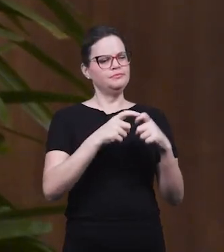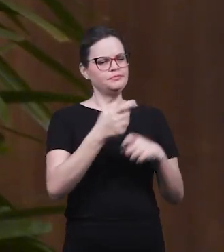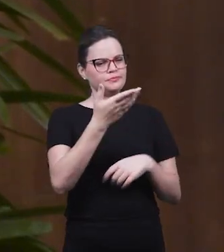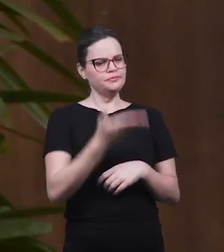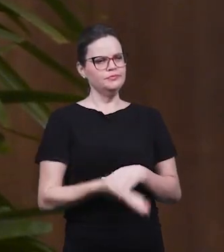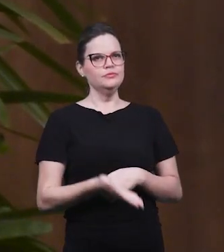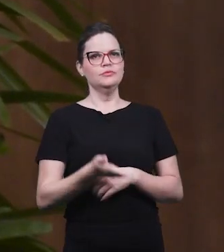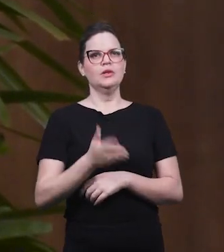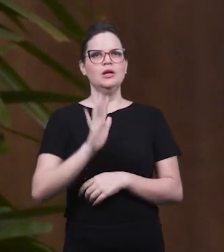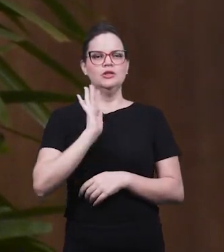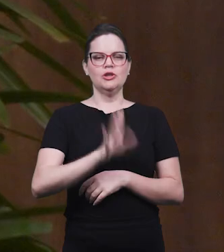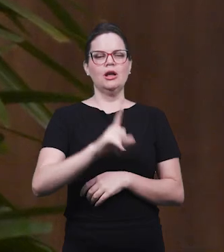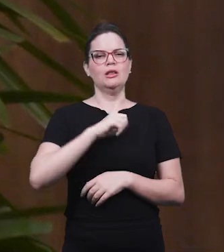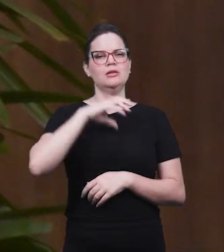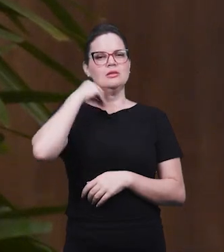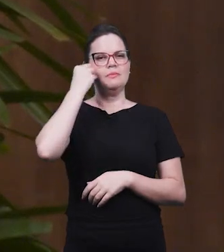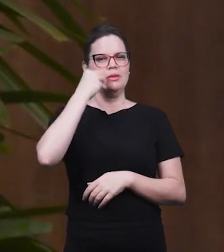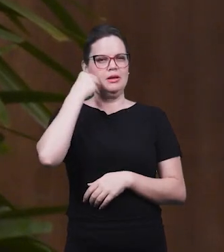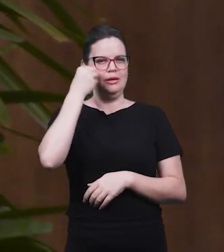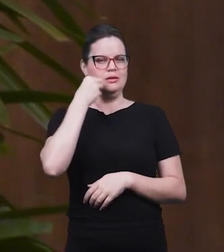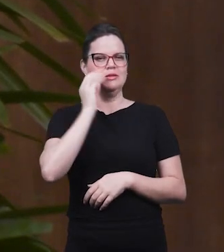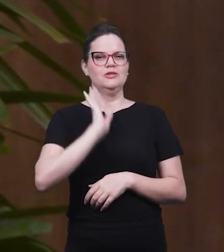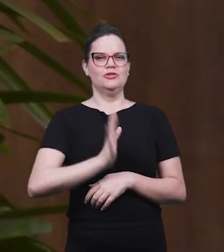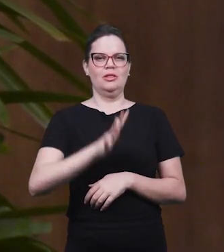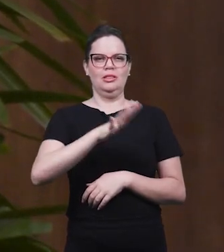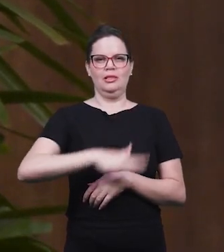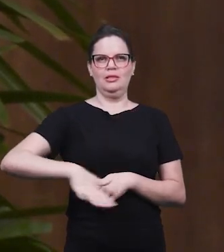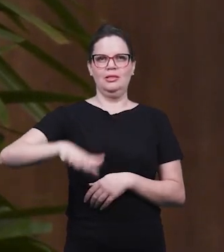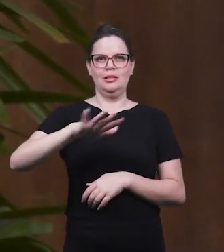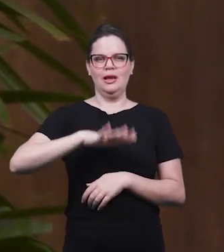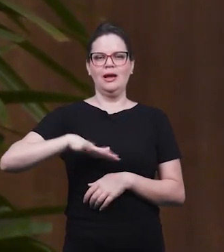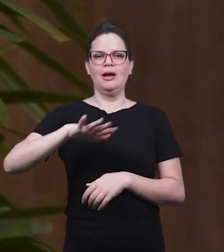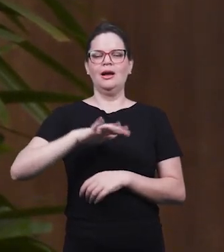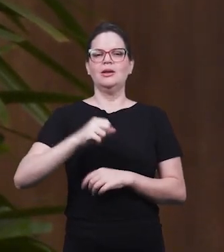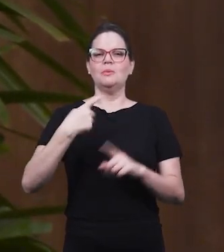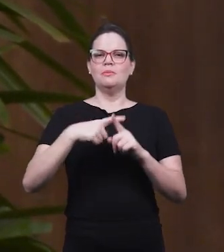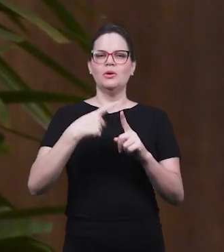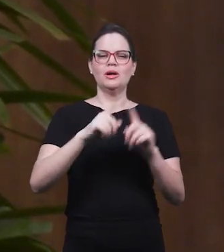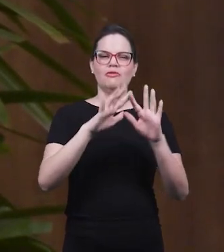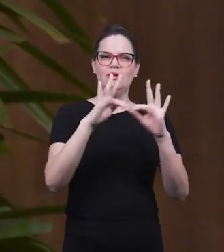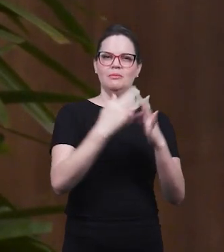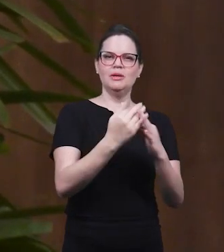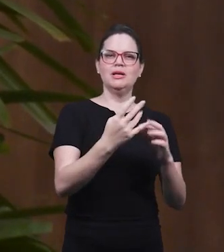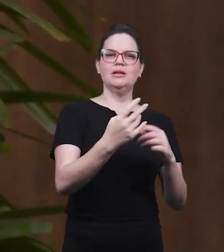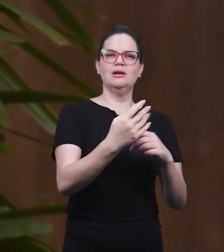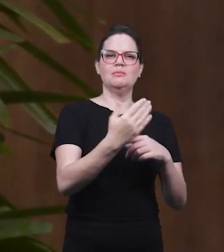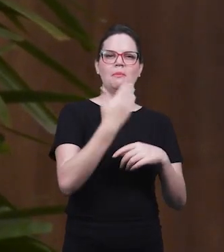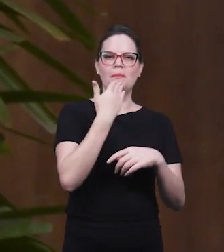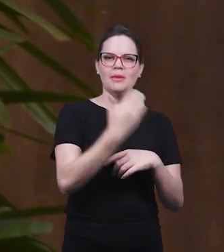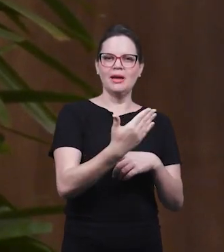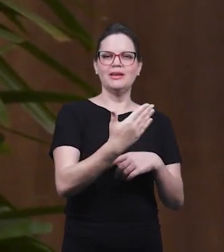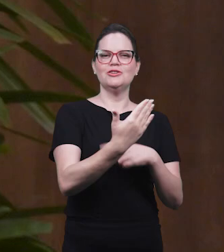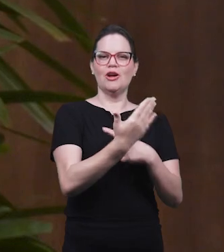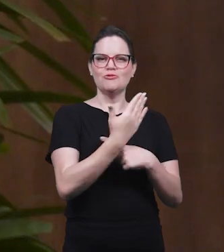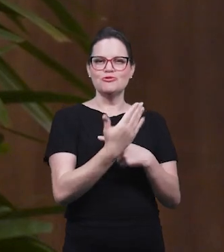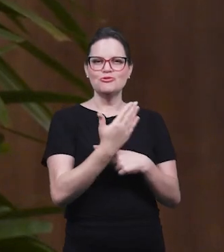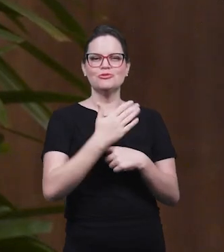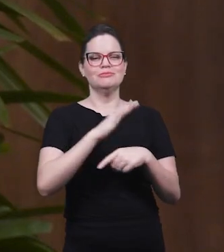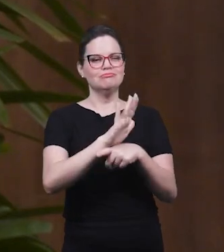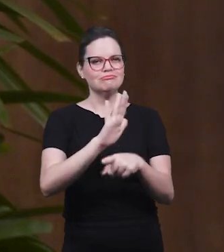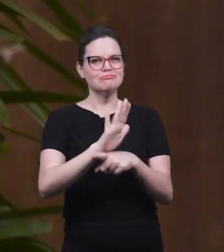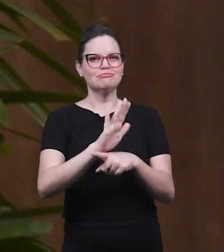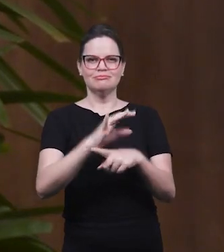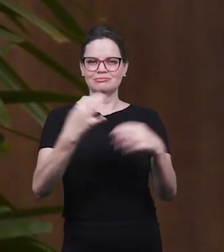tem já bastante experiência com a procura, né, dessas famílias que têm lhe procurado sobre